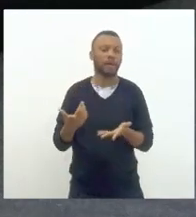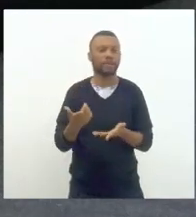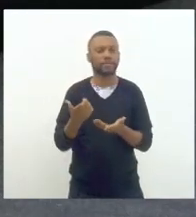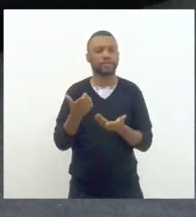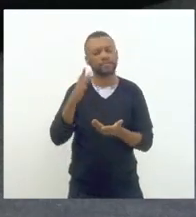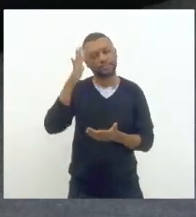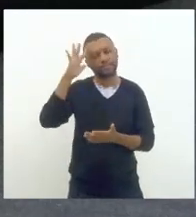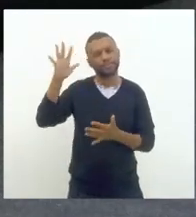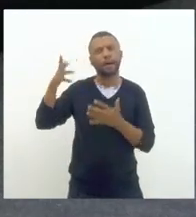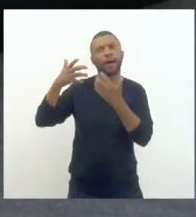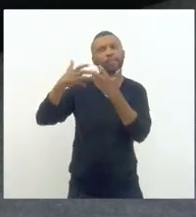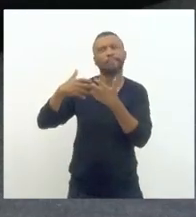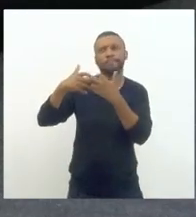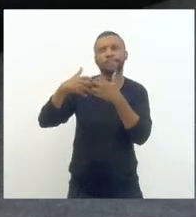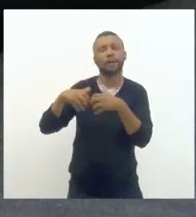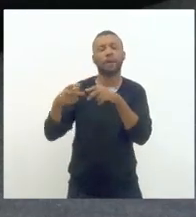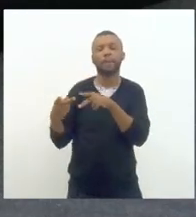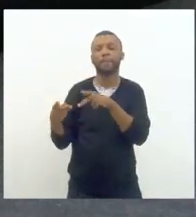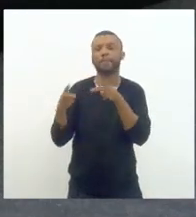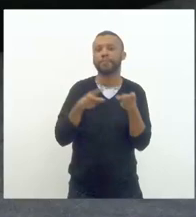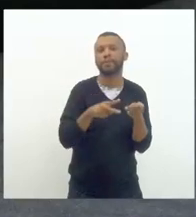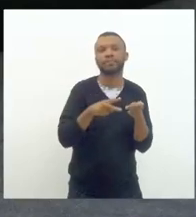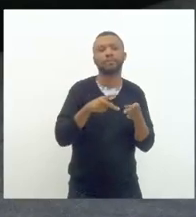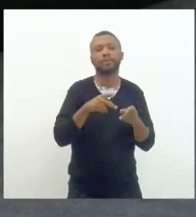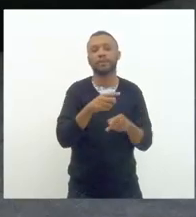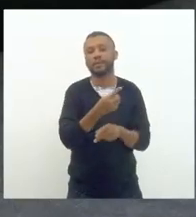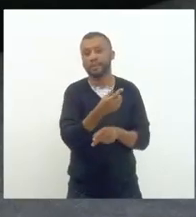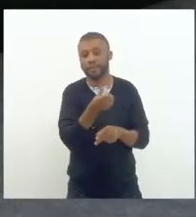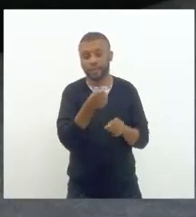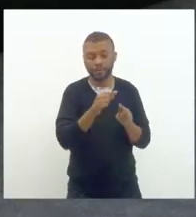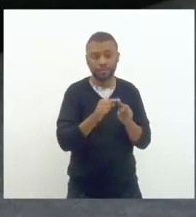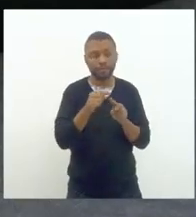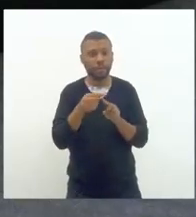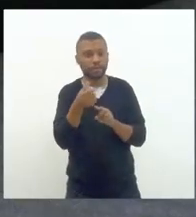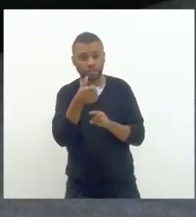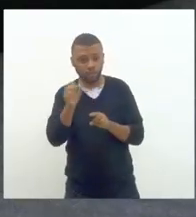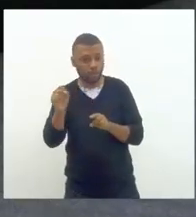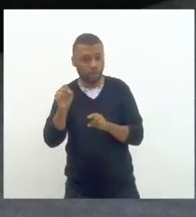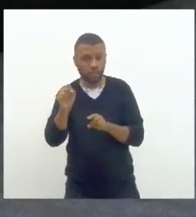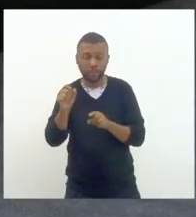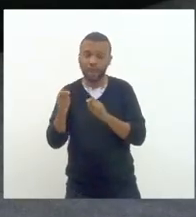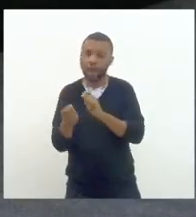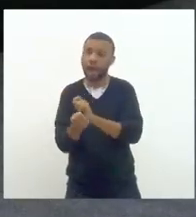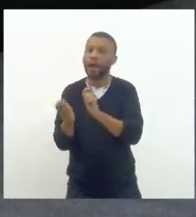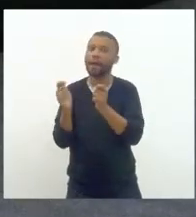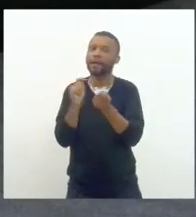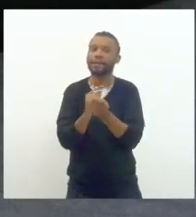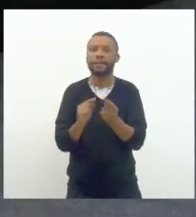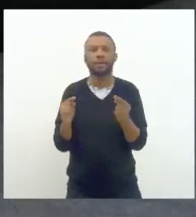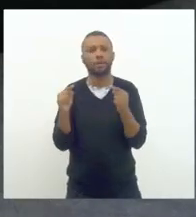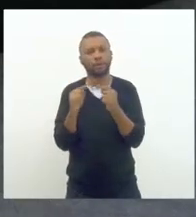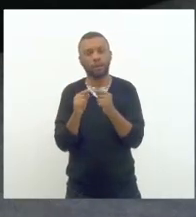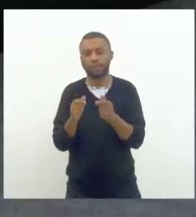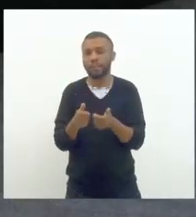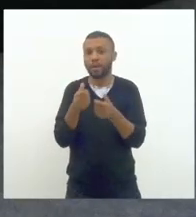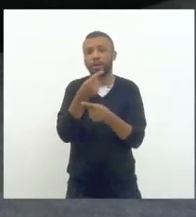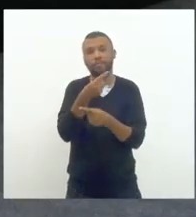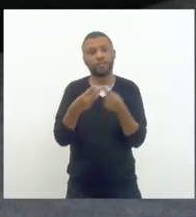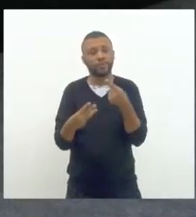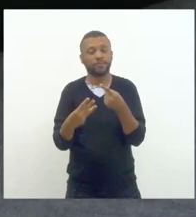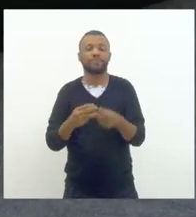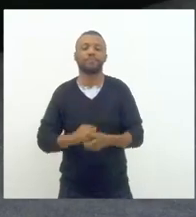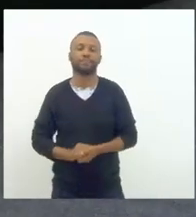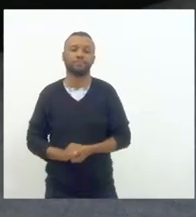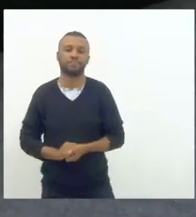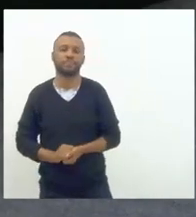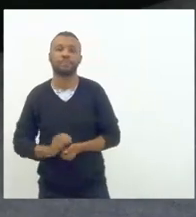aqui, também é uma migração para além das 16 para 18 horas, que só não mais é do que adequar para uma maior divisão de um terço. Agora,